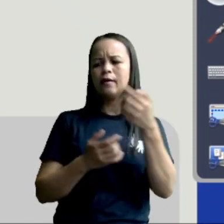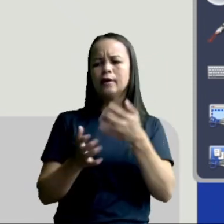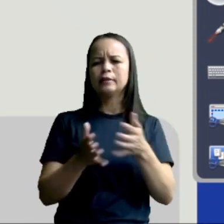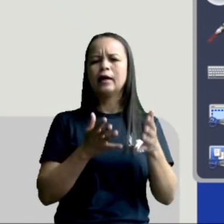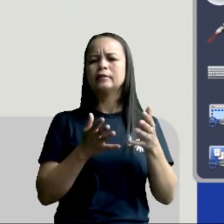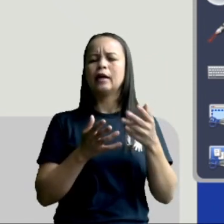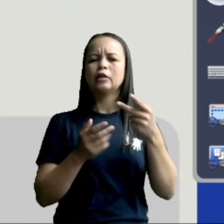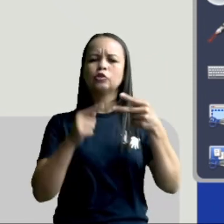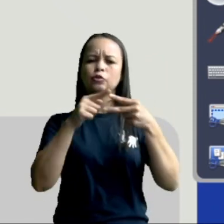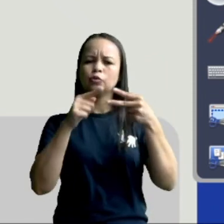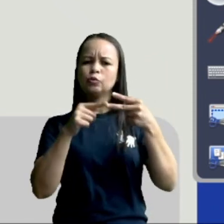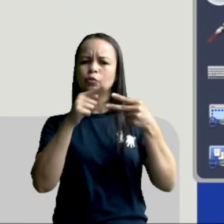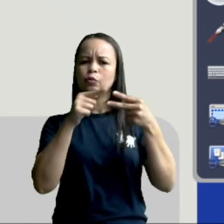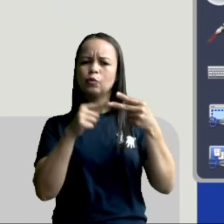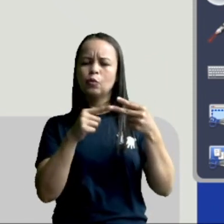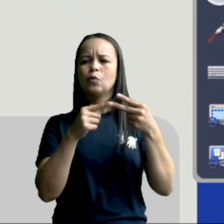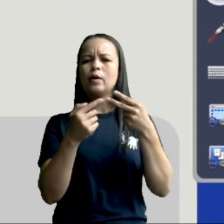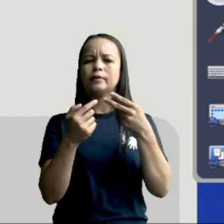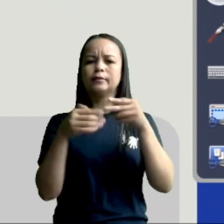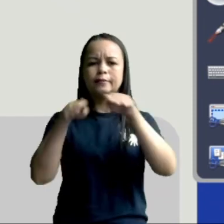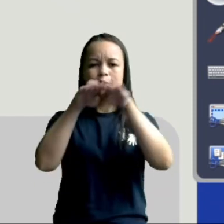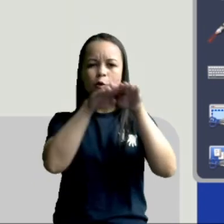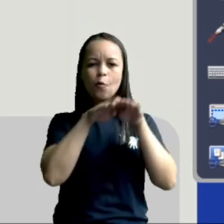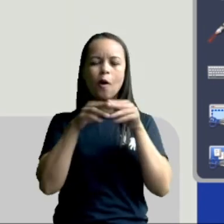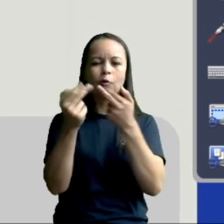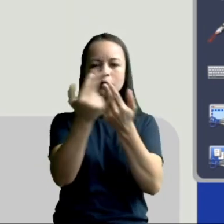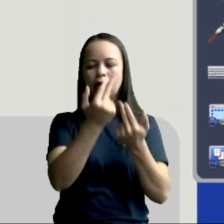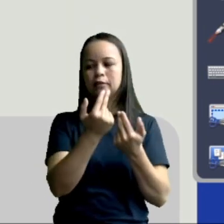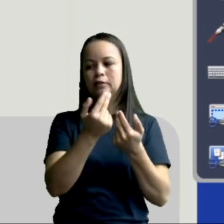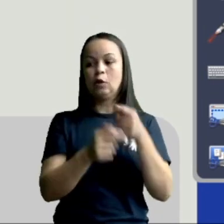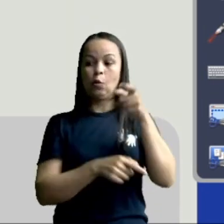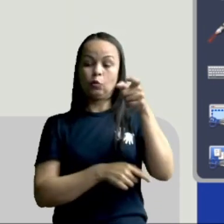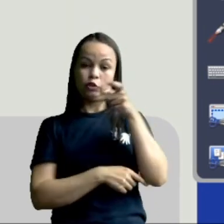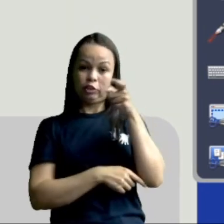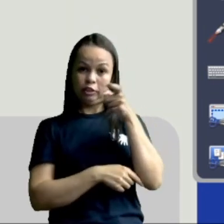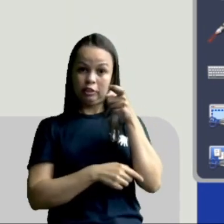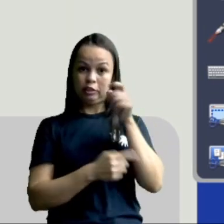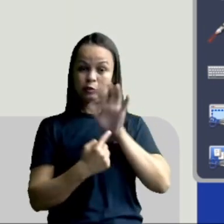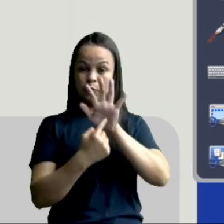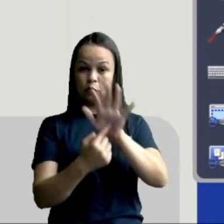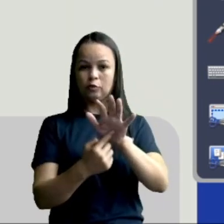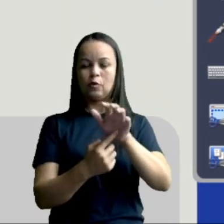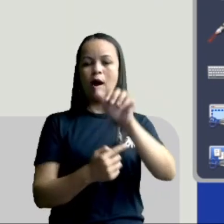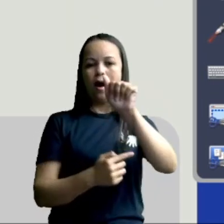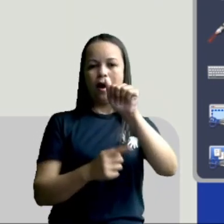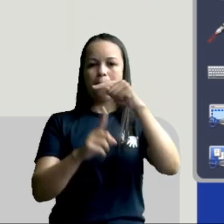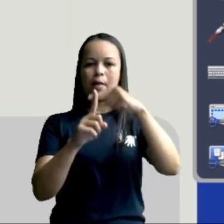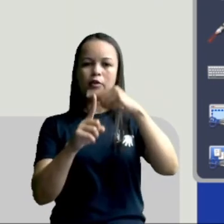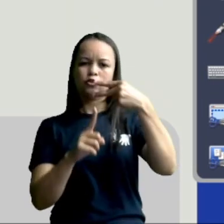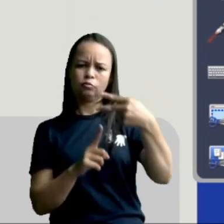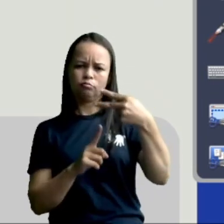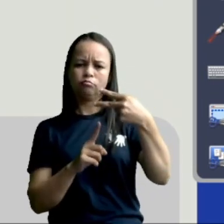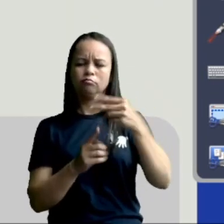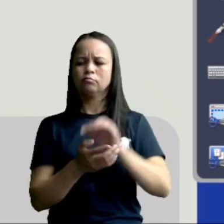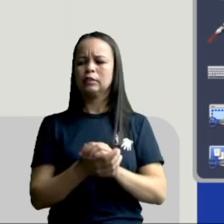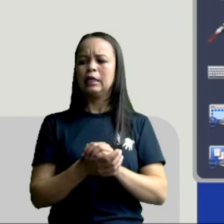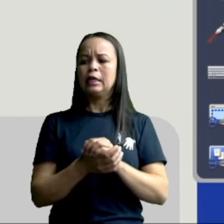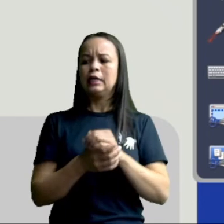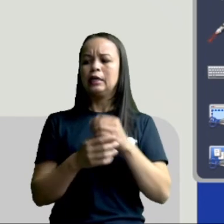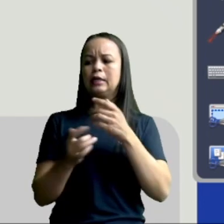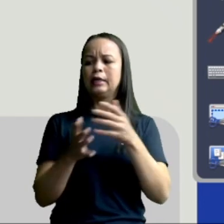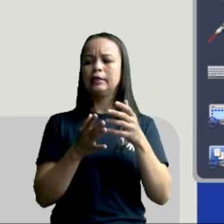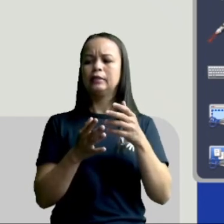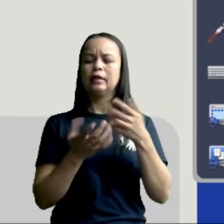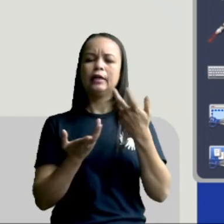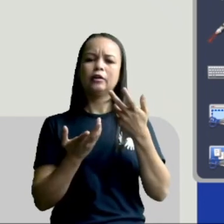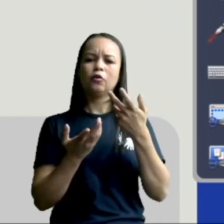aquelas duas igualdades, ó. O X está escrito na primeira expressão por A mais 2. E nesse caso está dizendo que o